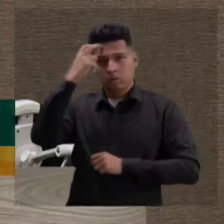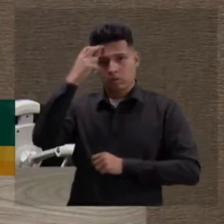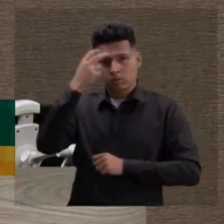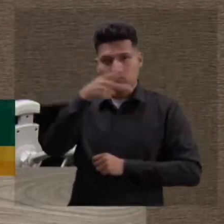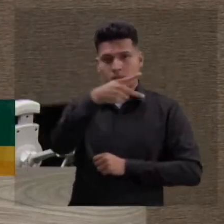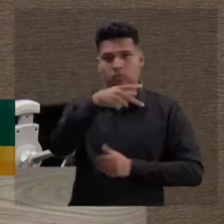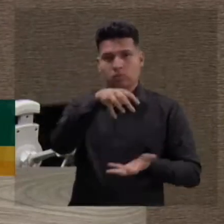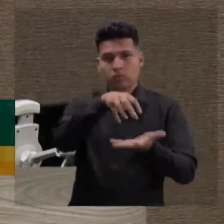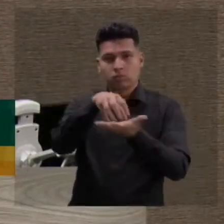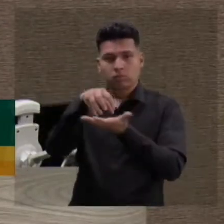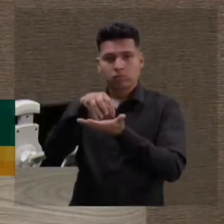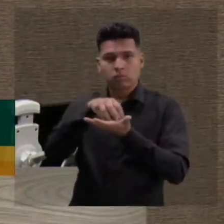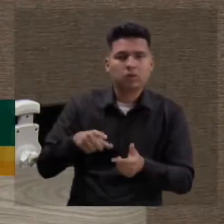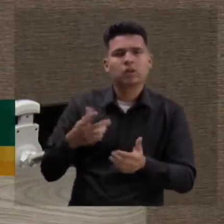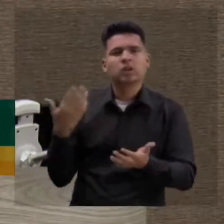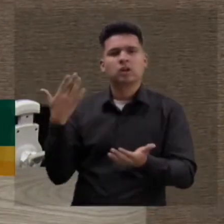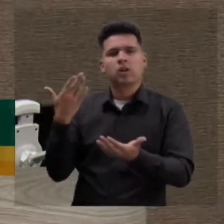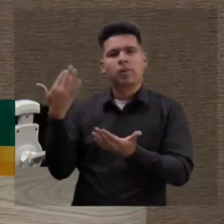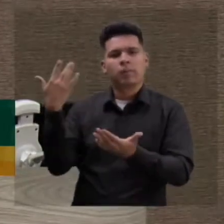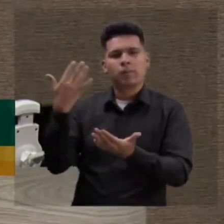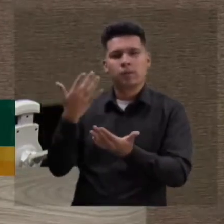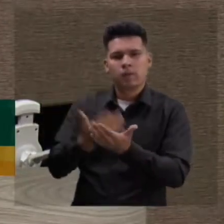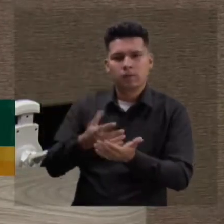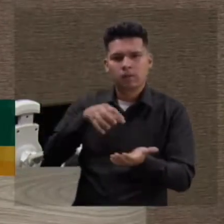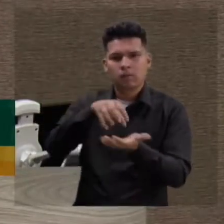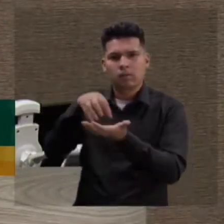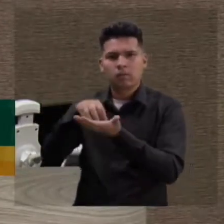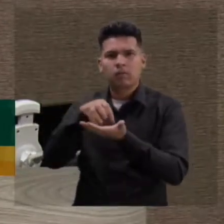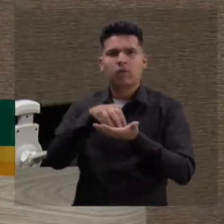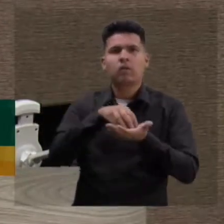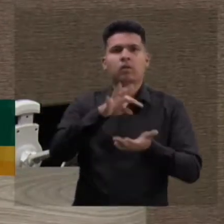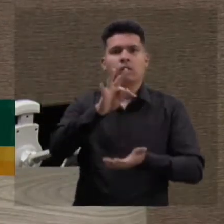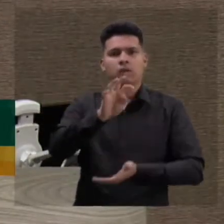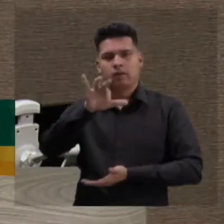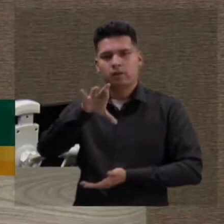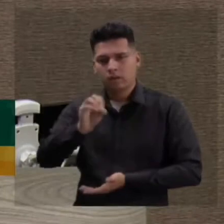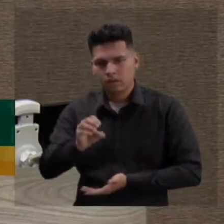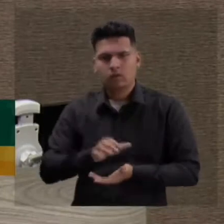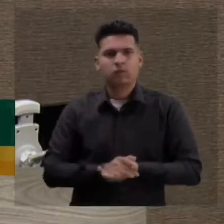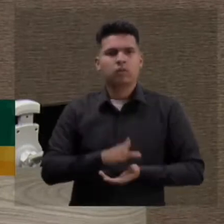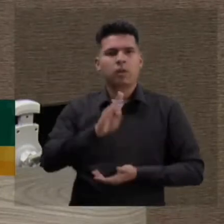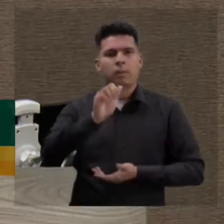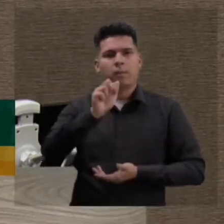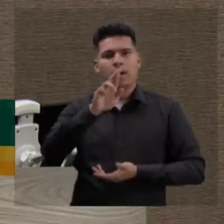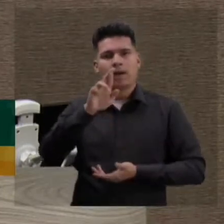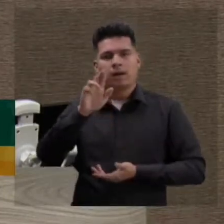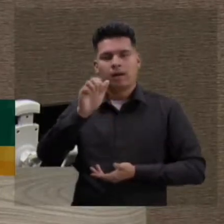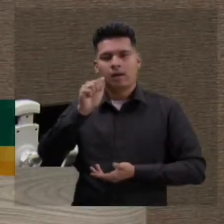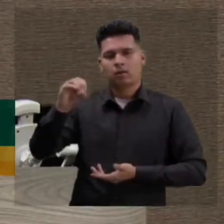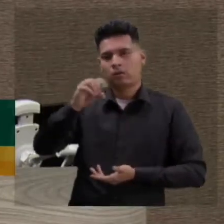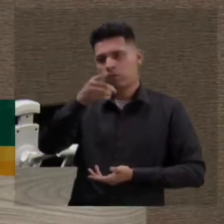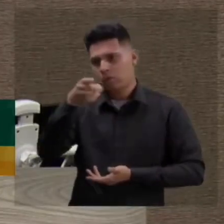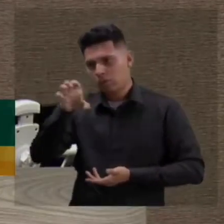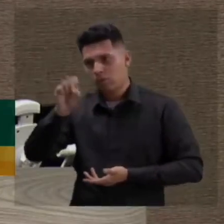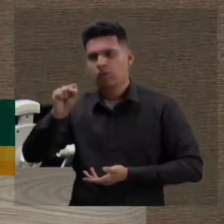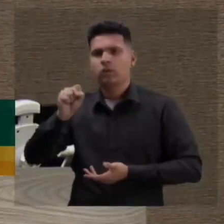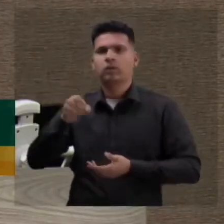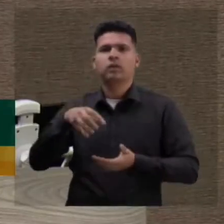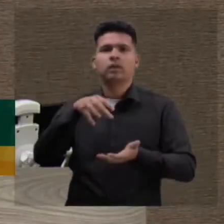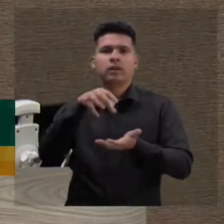tradicionais de matriz africana, terreiros, terreiras, barracões, casas de religião e etc.,